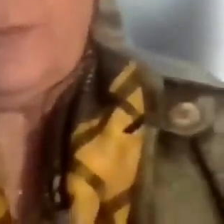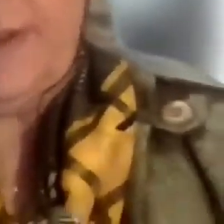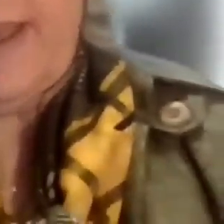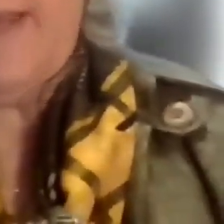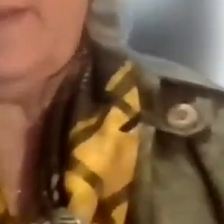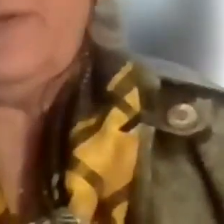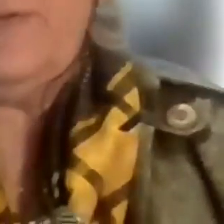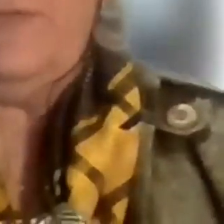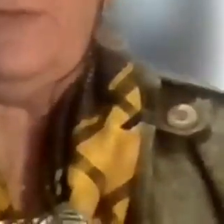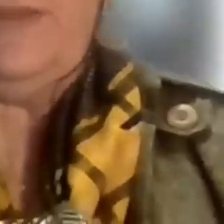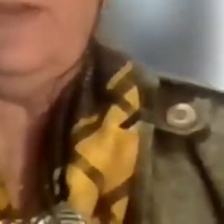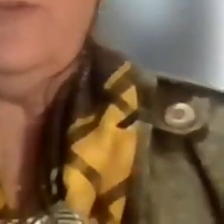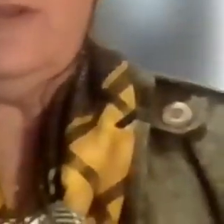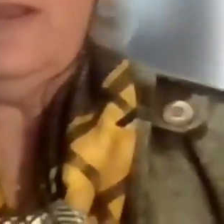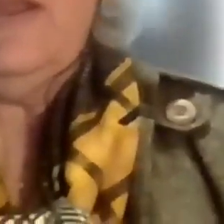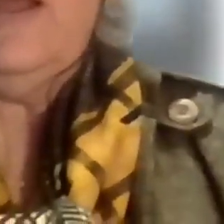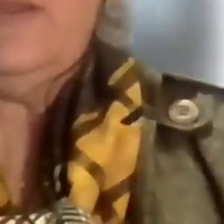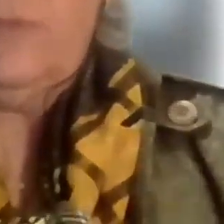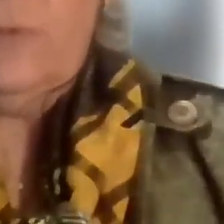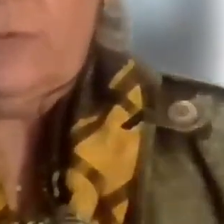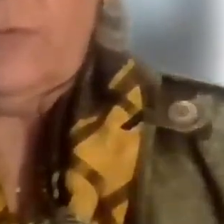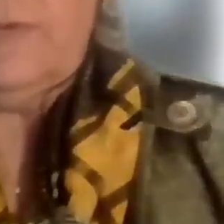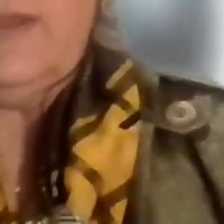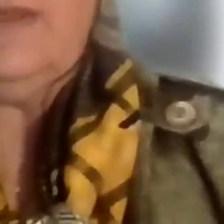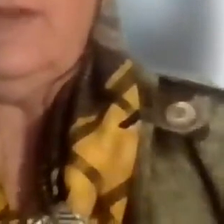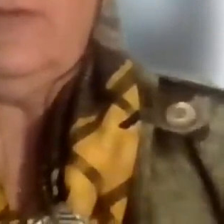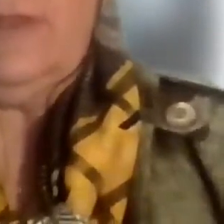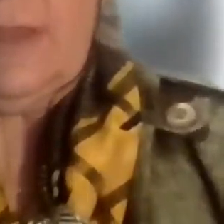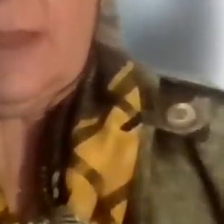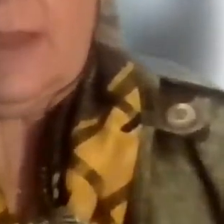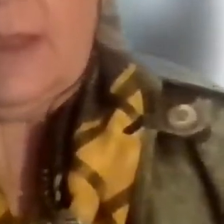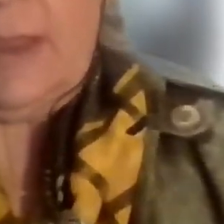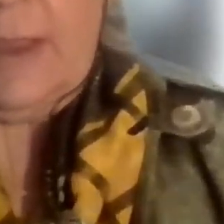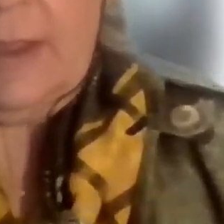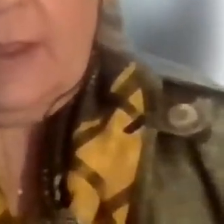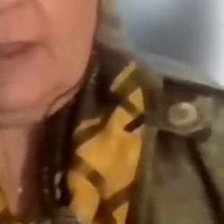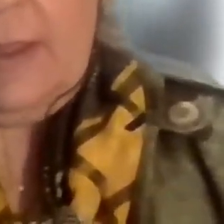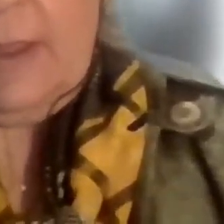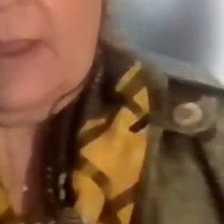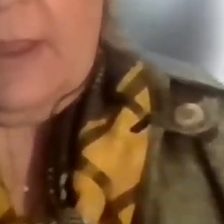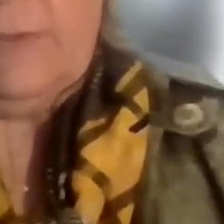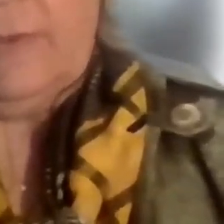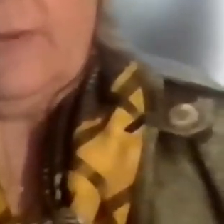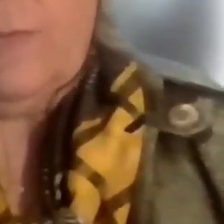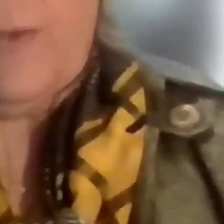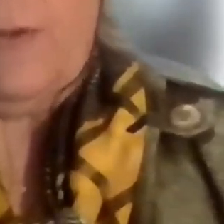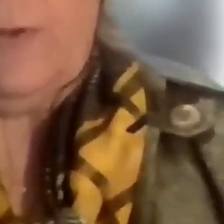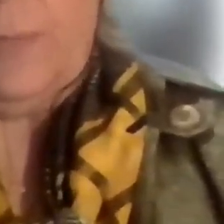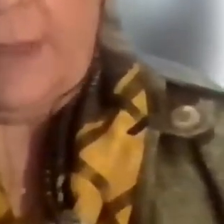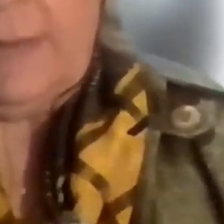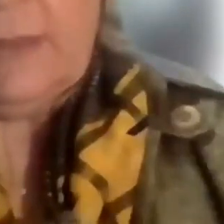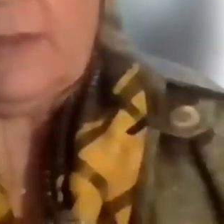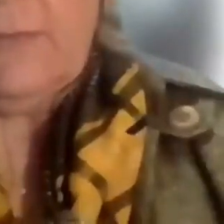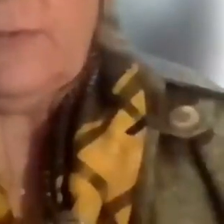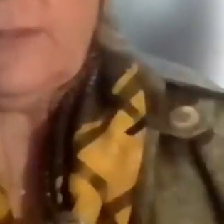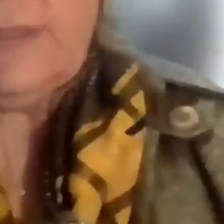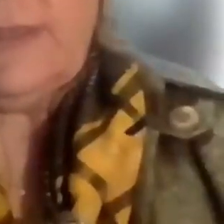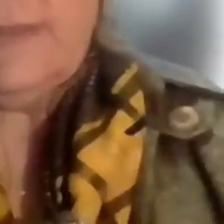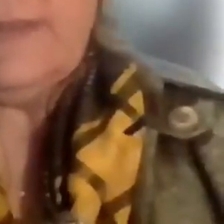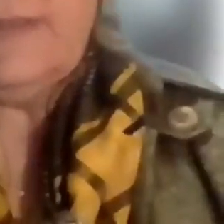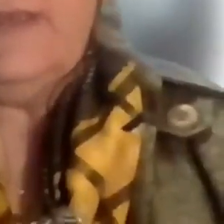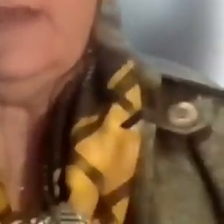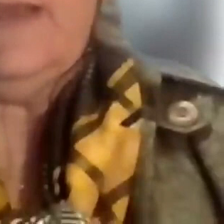tarde, muito obrigada pelo convite a todos vocês, ao TRE de São Paulo. É um prazer estar